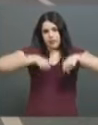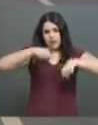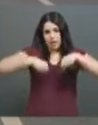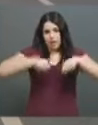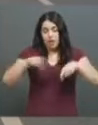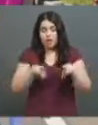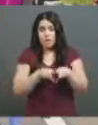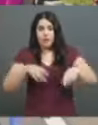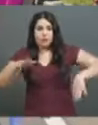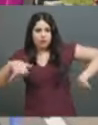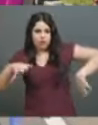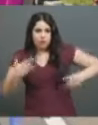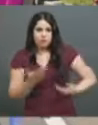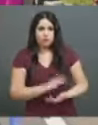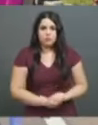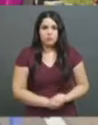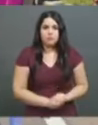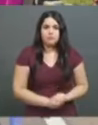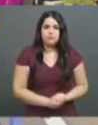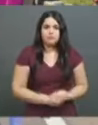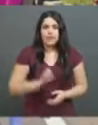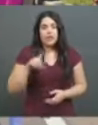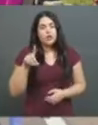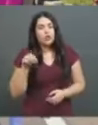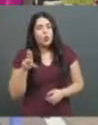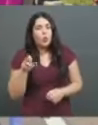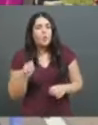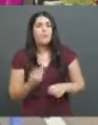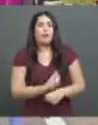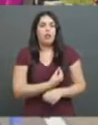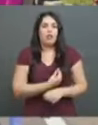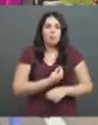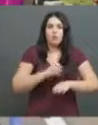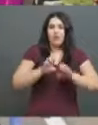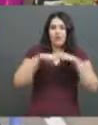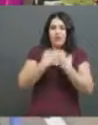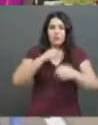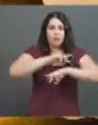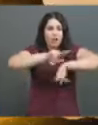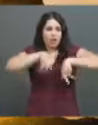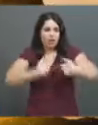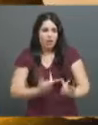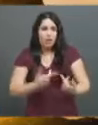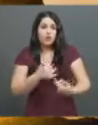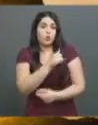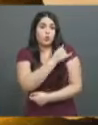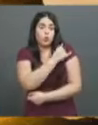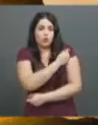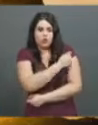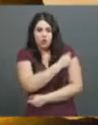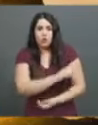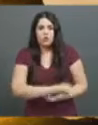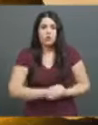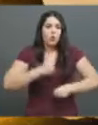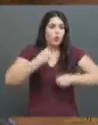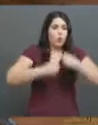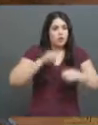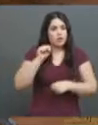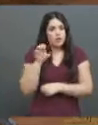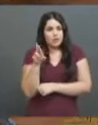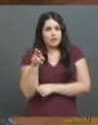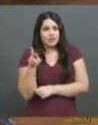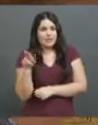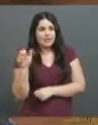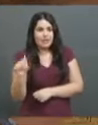fazer natação. Edu já participou de vários eventos, como a meia maratona no Rio de Janeiro. Também já correu na Serra da Canastra